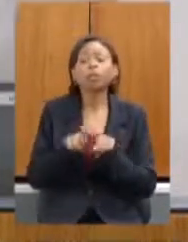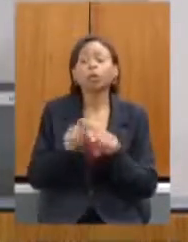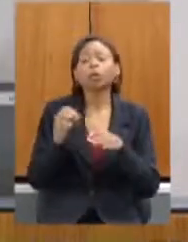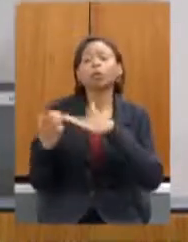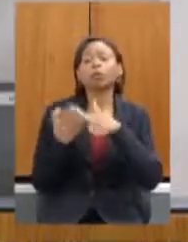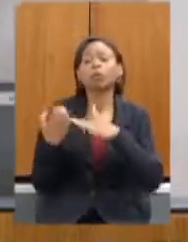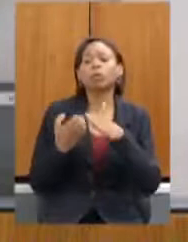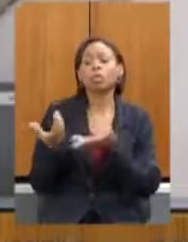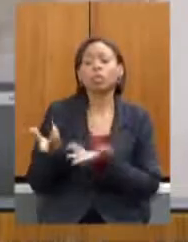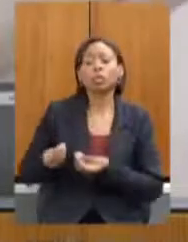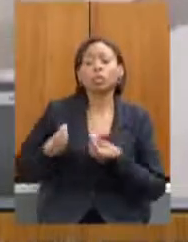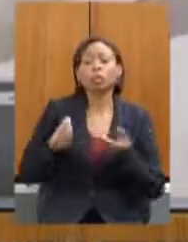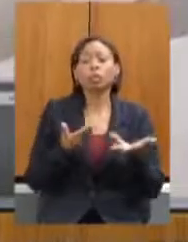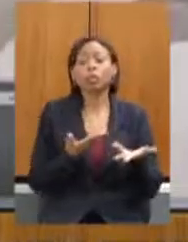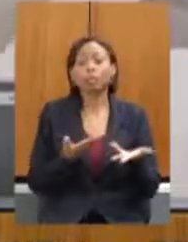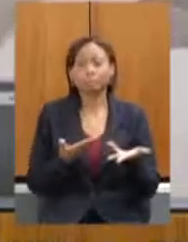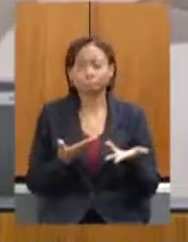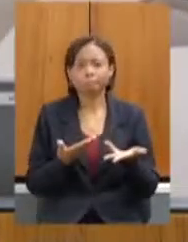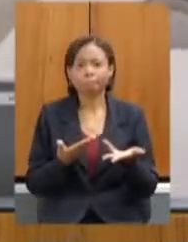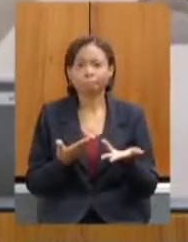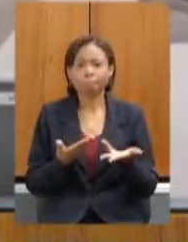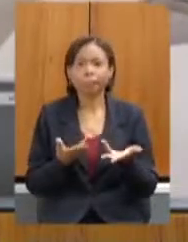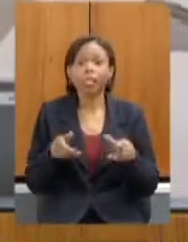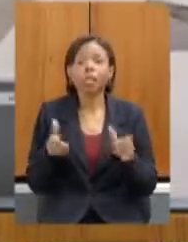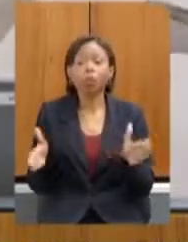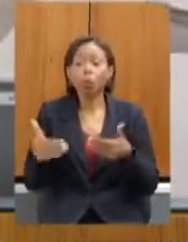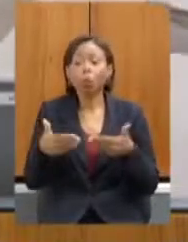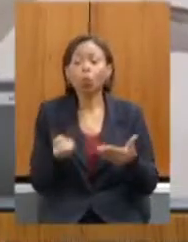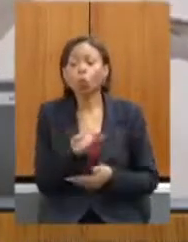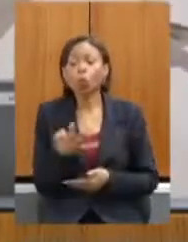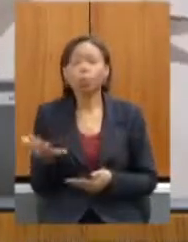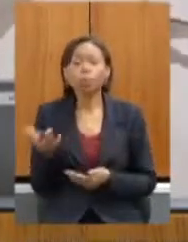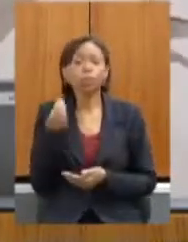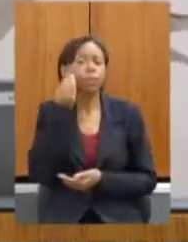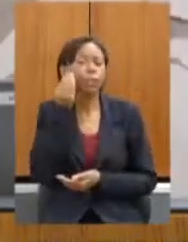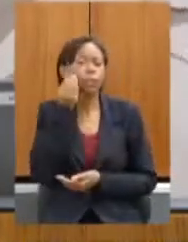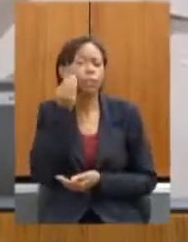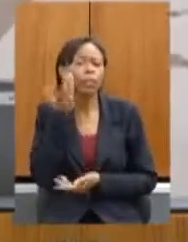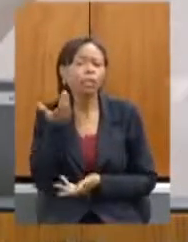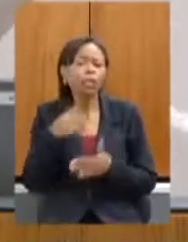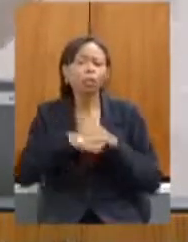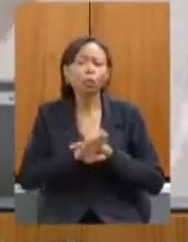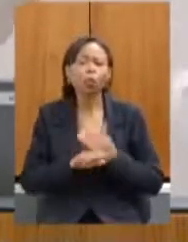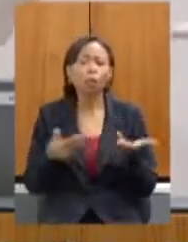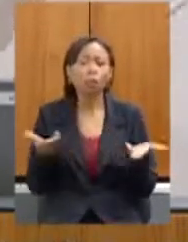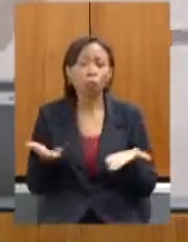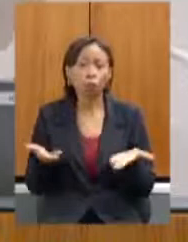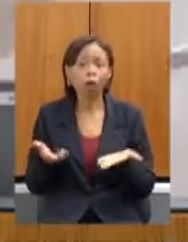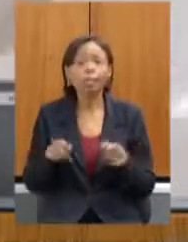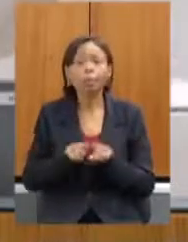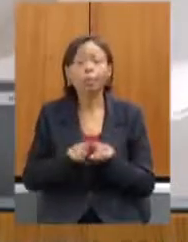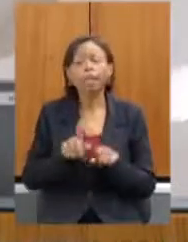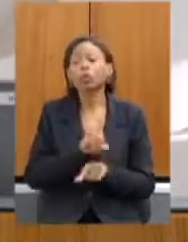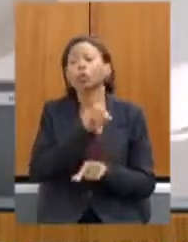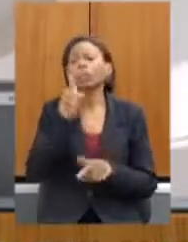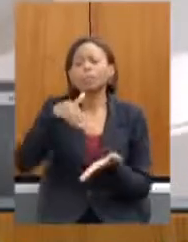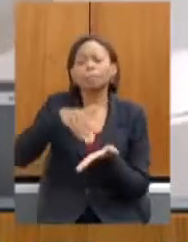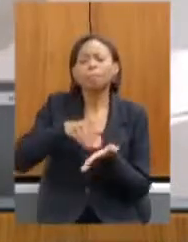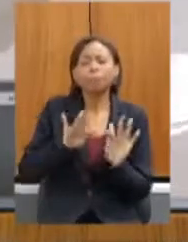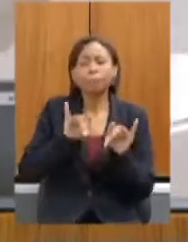fornecedoras sei qual o estoque atual de teste para covid-19 e as respectivas datas de validade